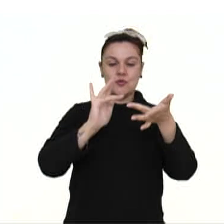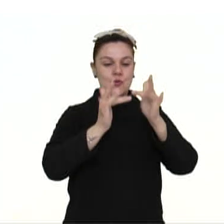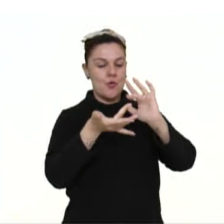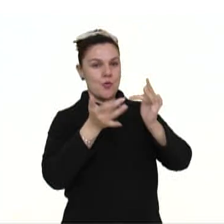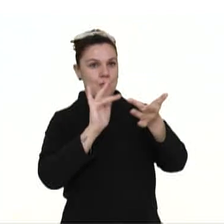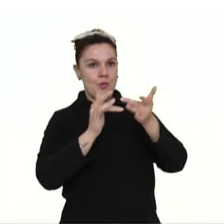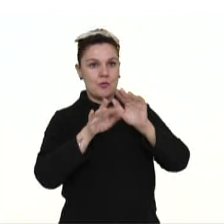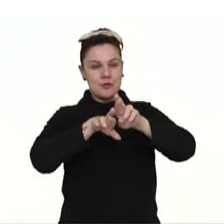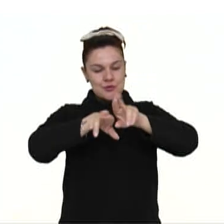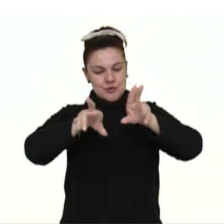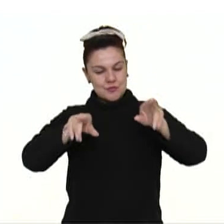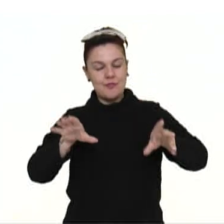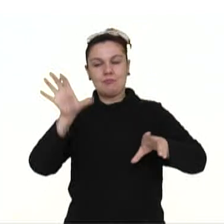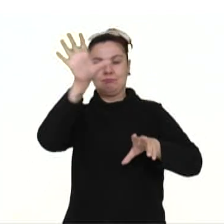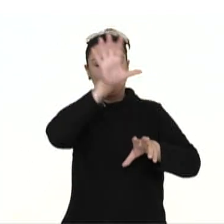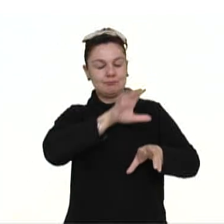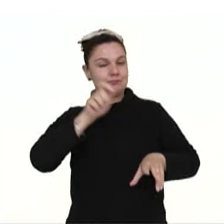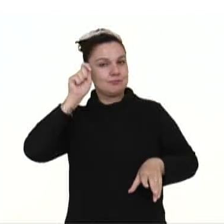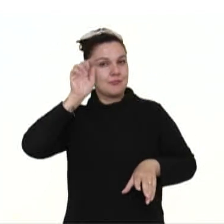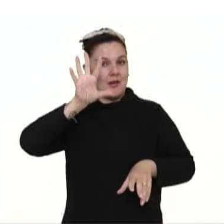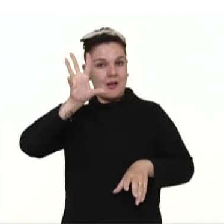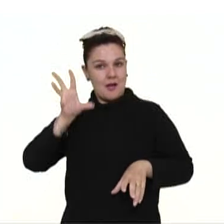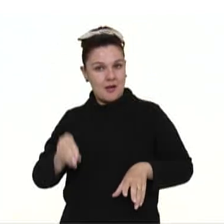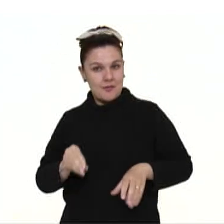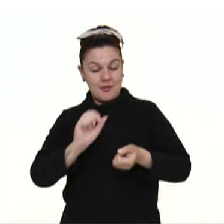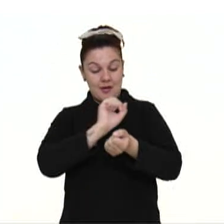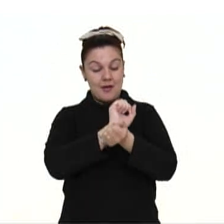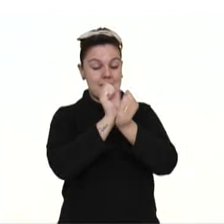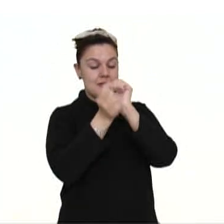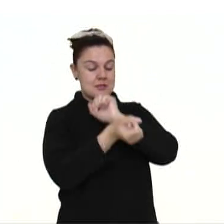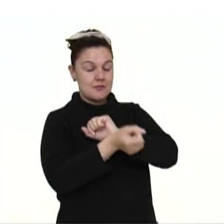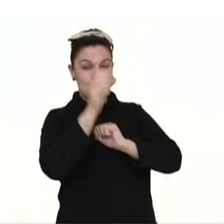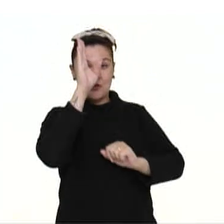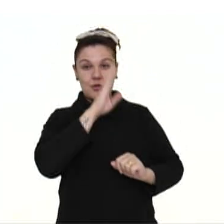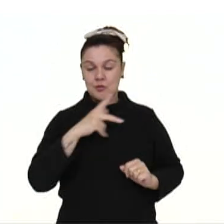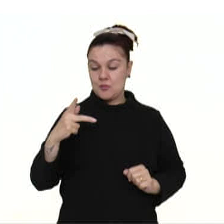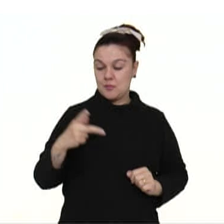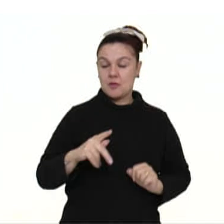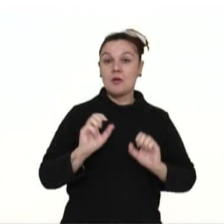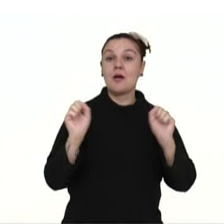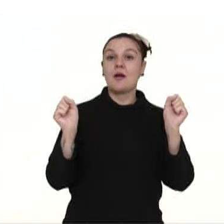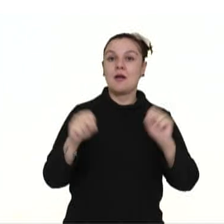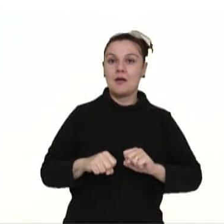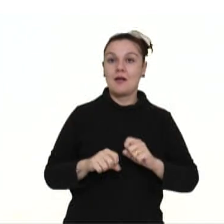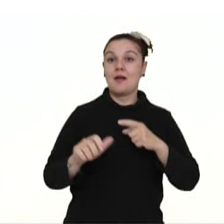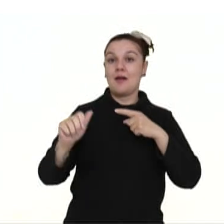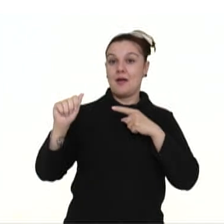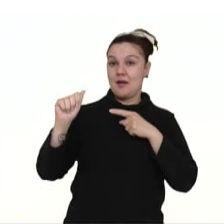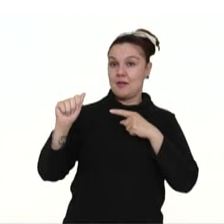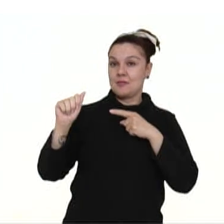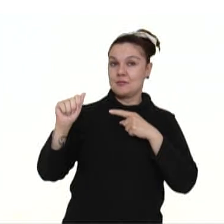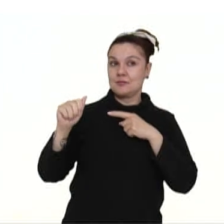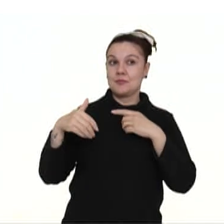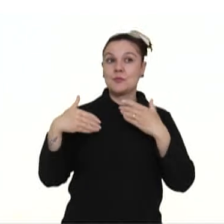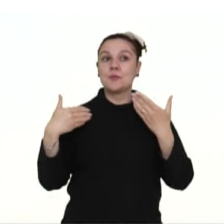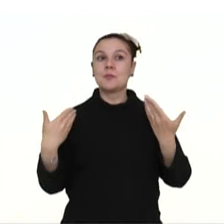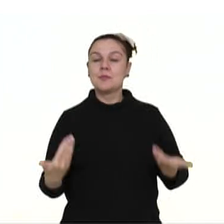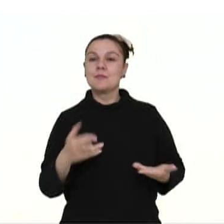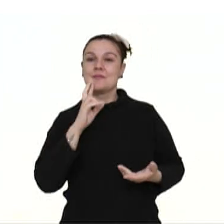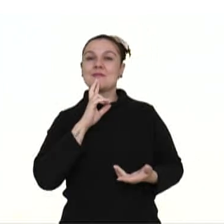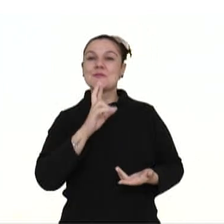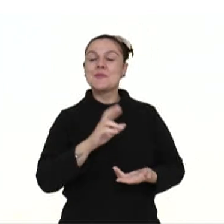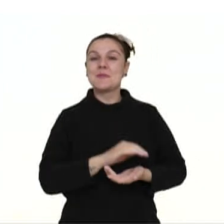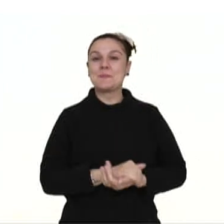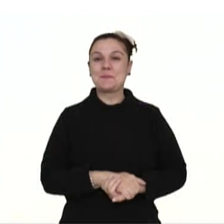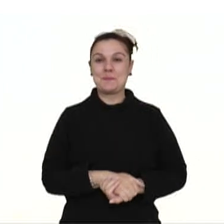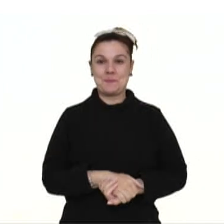de indivíduos de diferentes partes da África, a escravidão no Brasil tornou possível a... O que tornou possível? Respondam